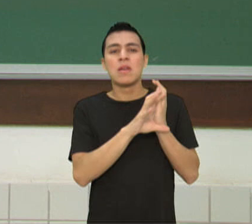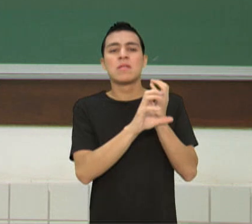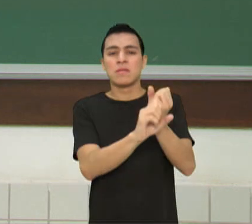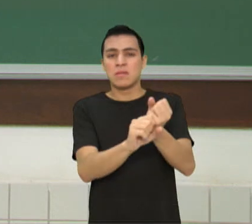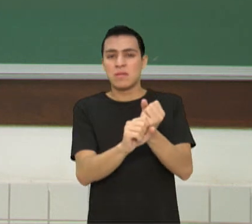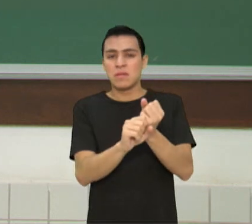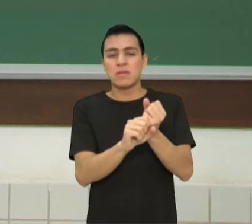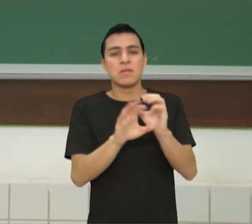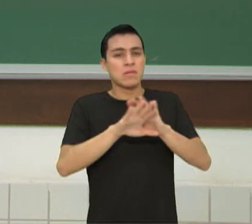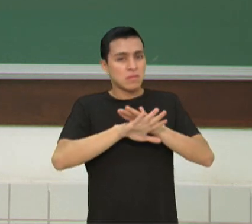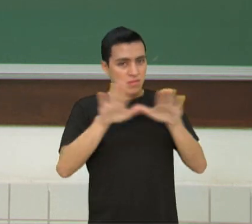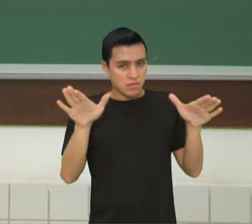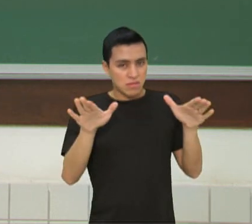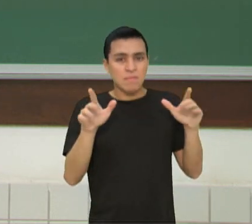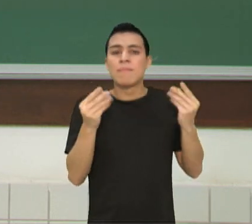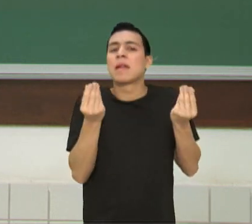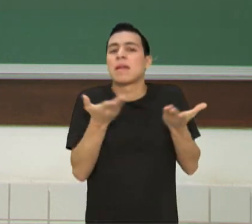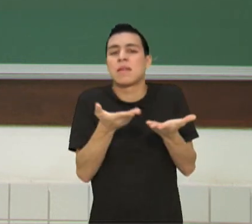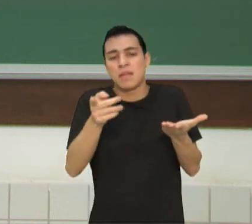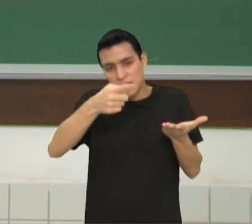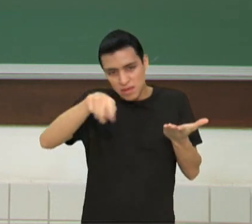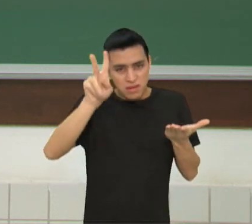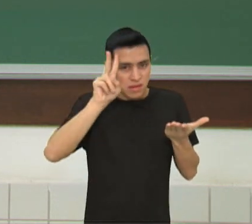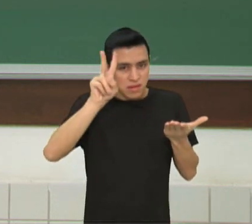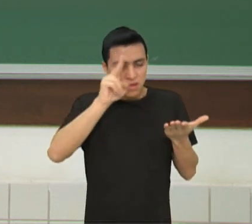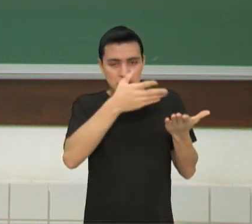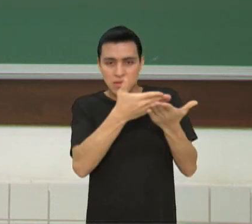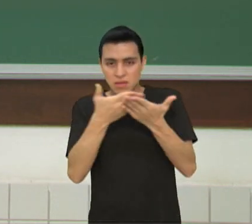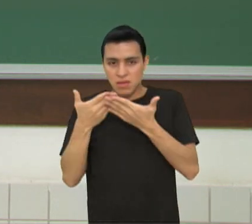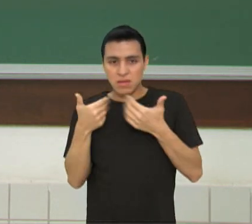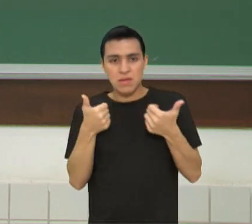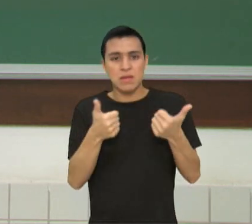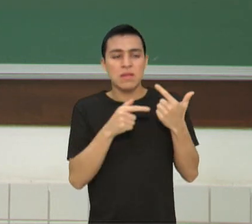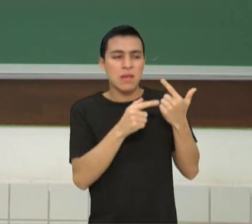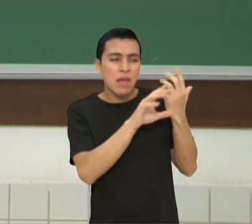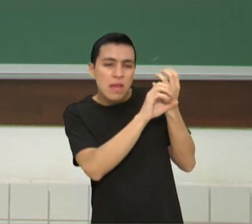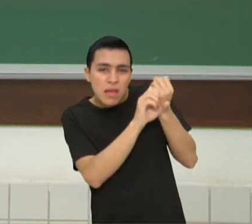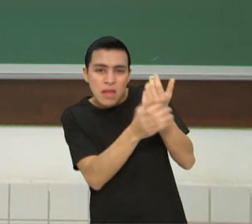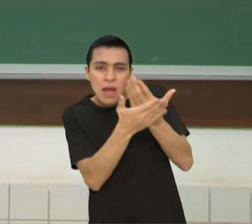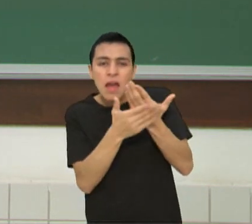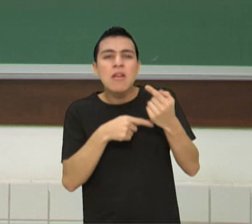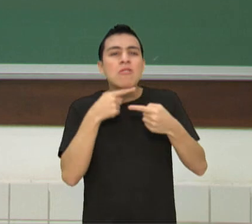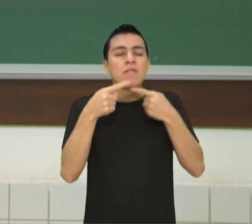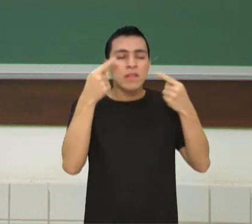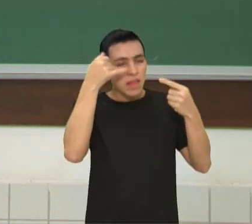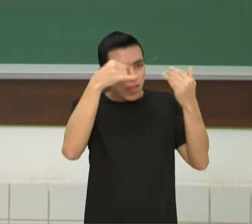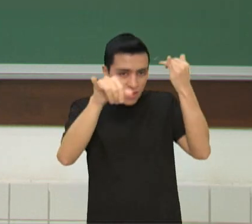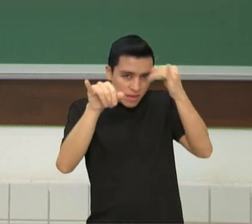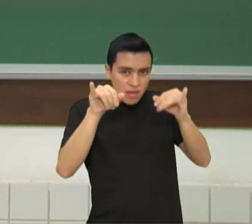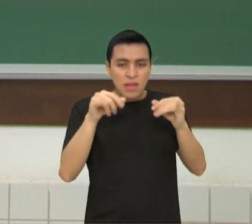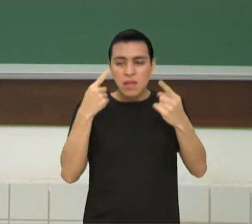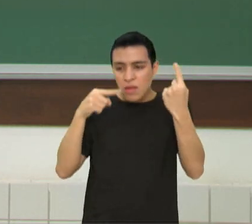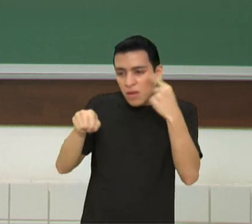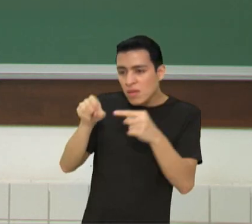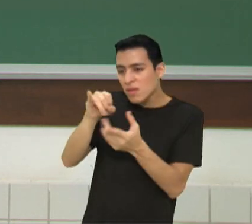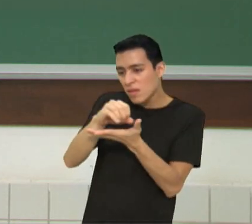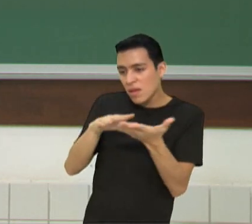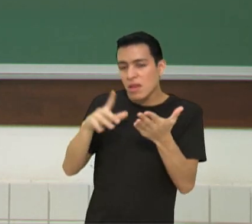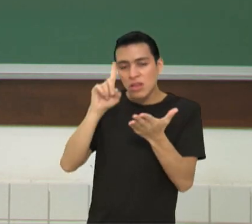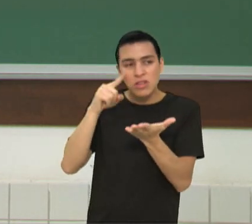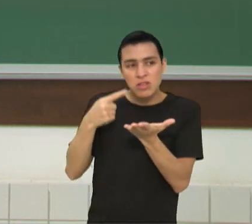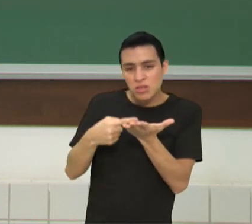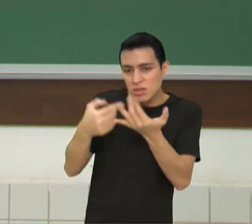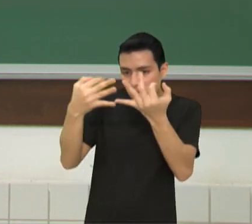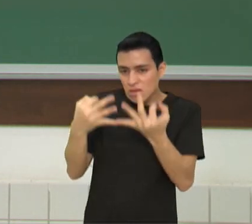hoje. Foi uma revisão. Para quê? Para que vocês lembrem, estudem, revejam as aulas para evitar dúvidas, verifiquem se as atividades estão em